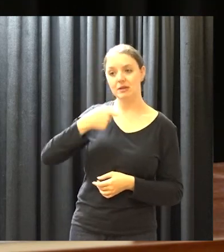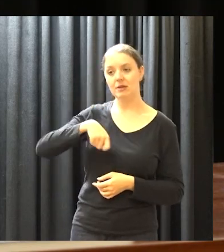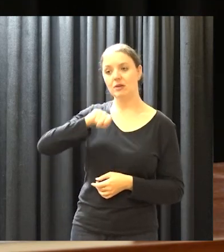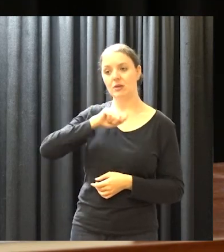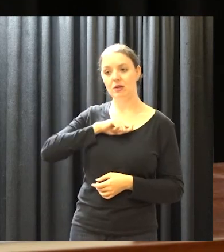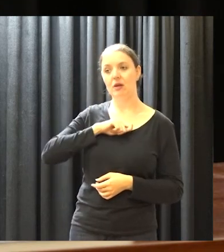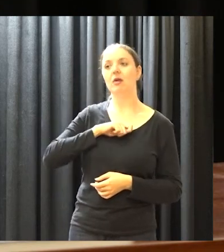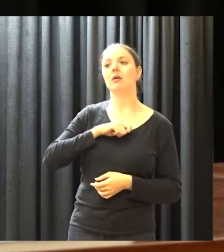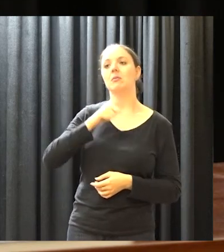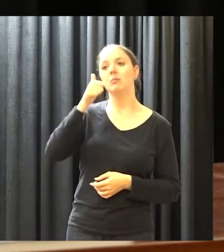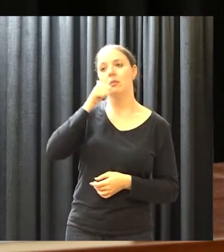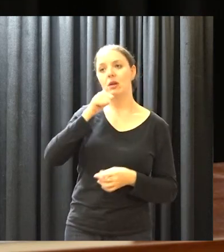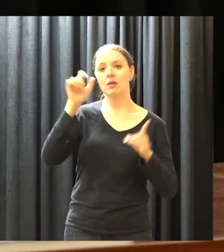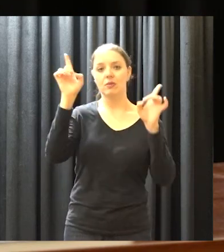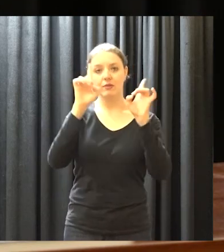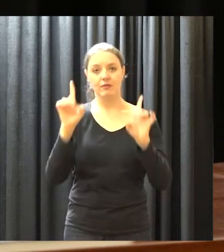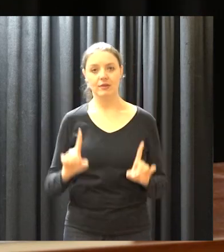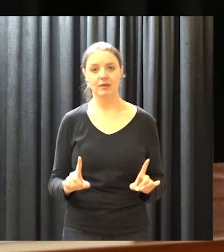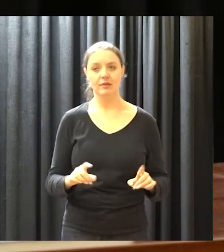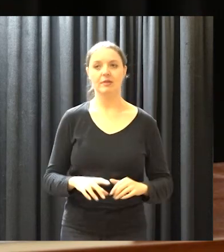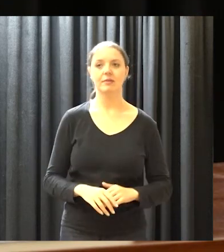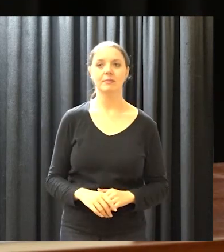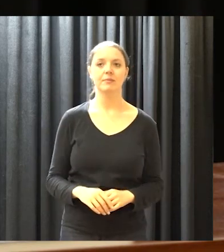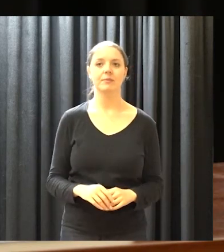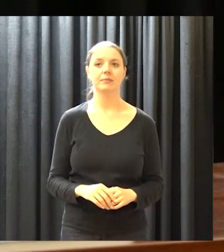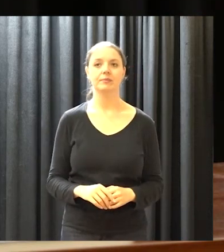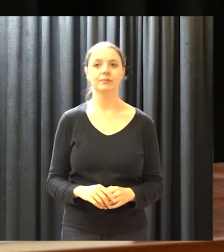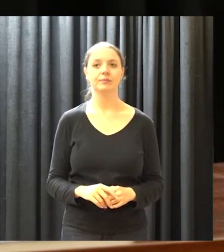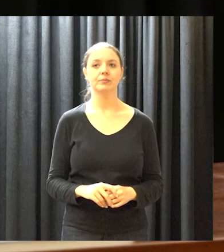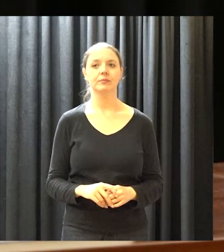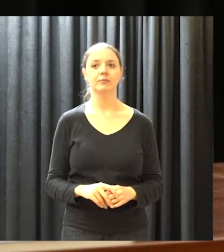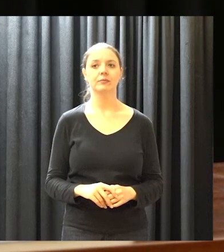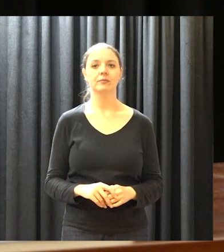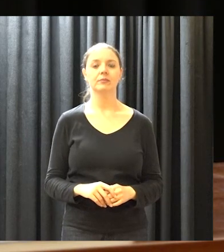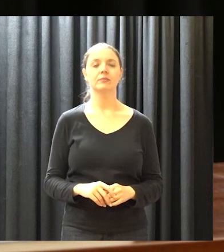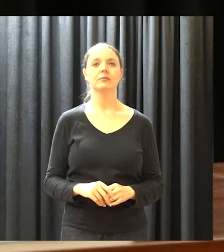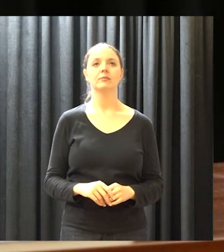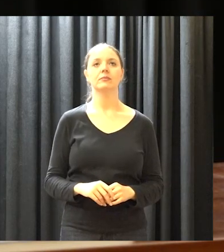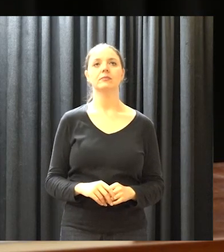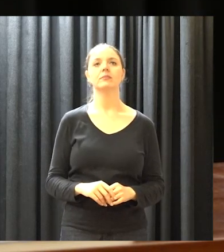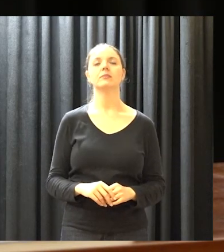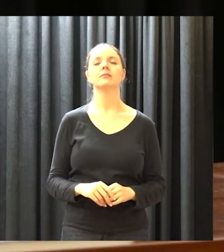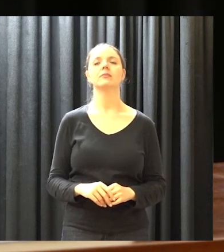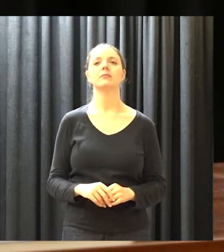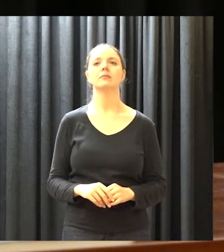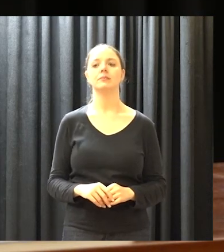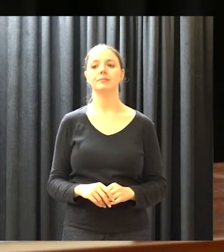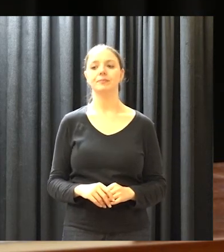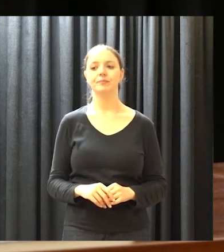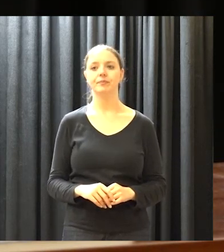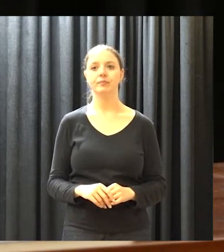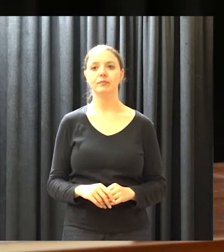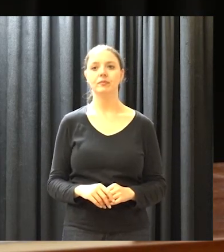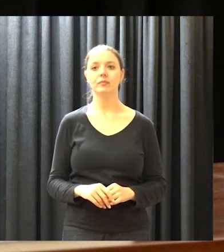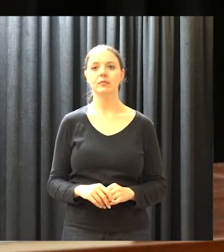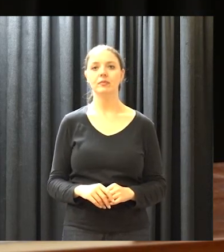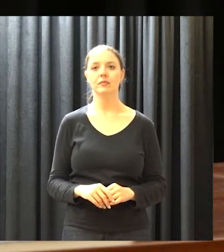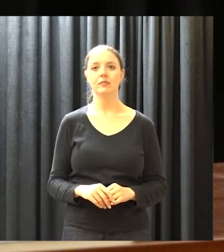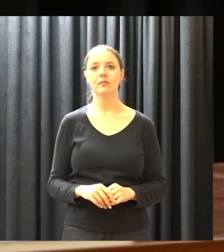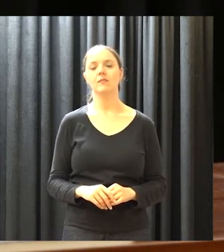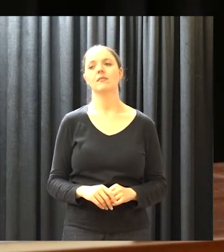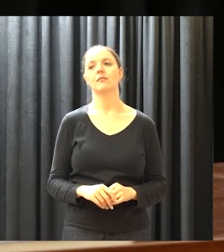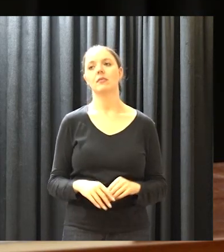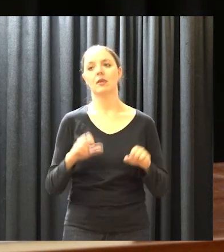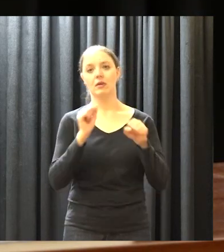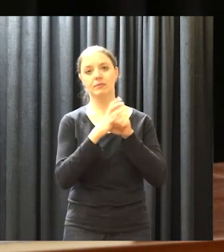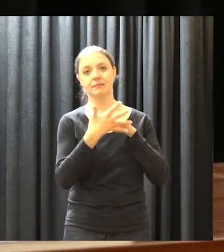com deficiência. A partir de 2021, ainda durante a pandemia de